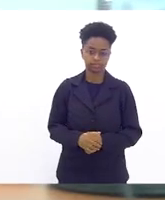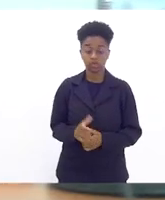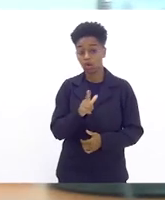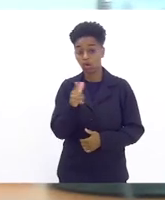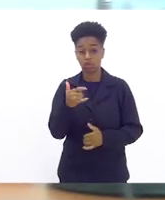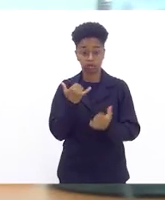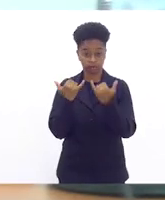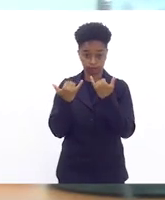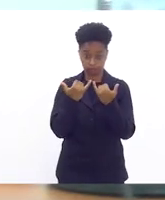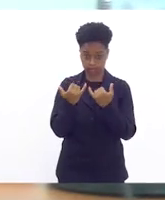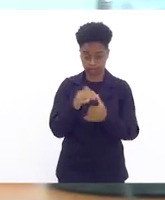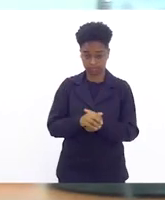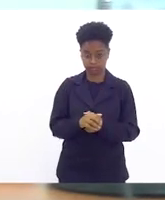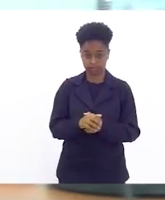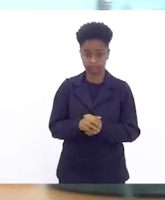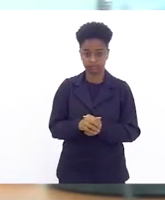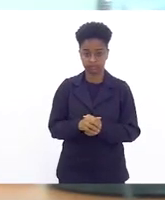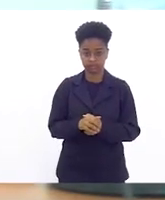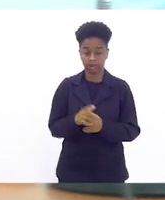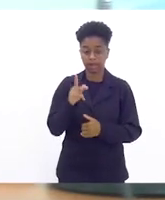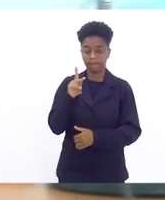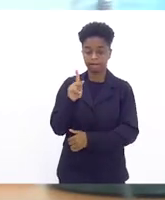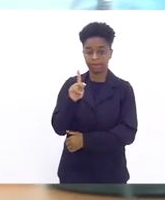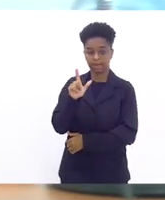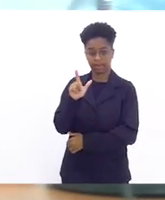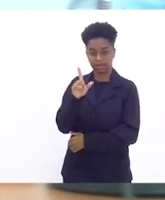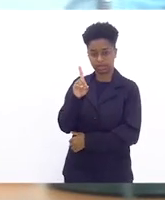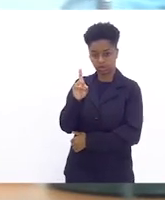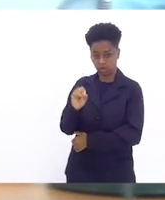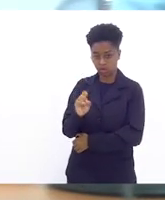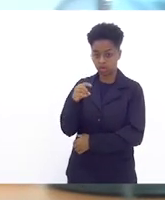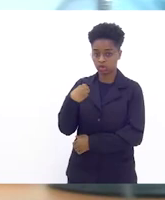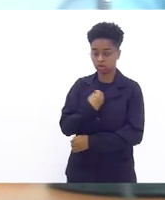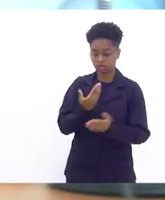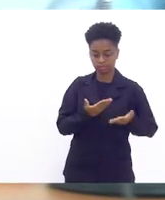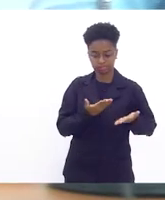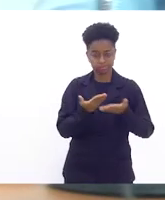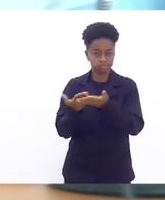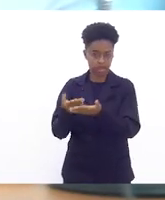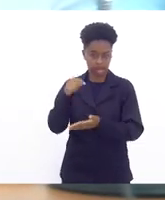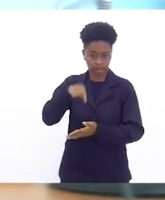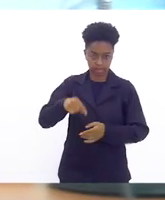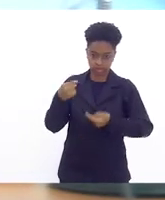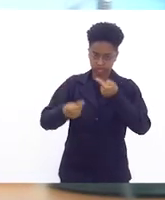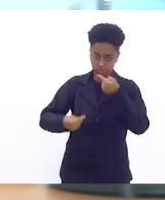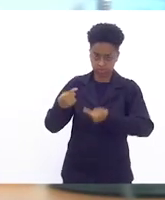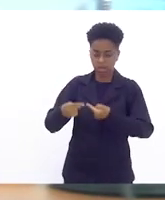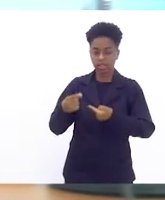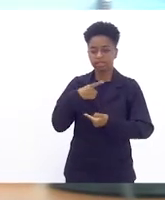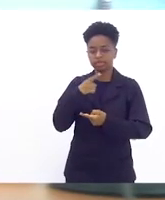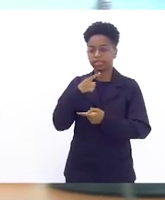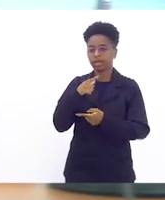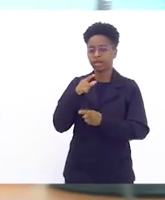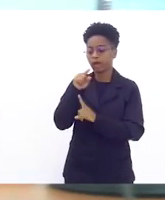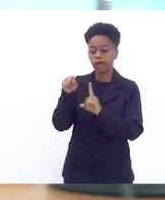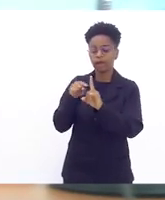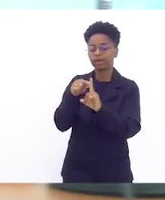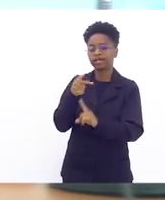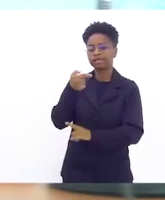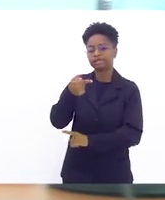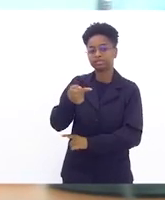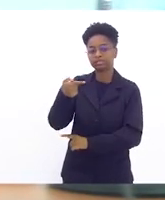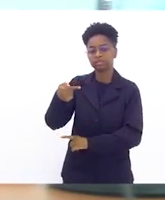só na pldo que nós encaminhamos aqui para discussão da casa tem uma previsão de 7